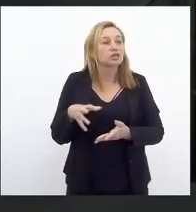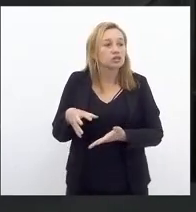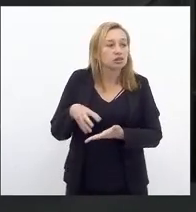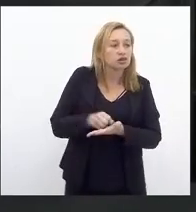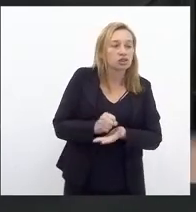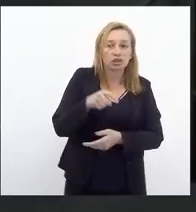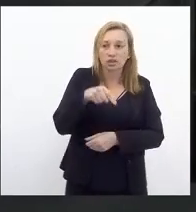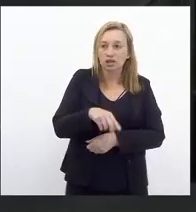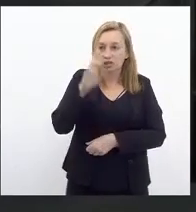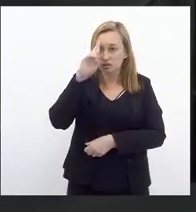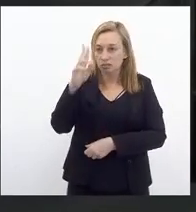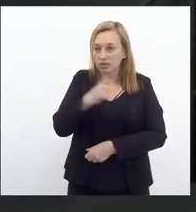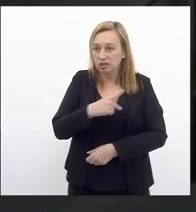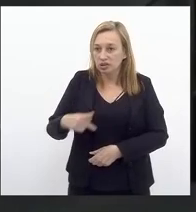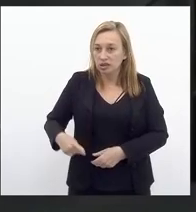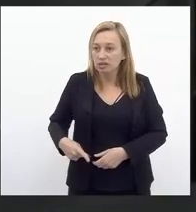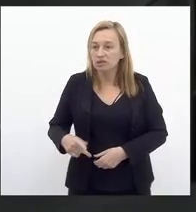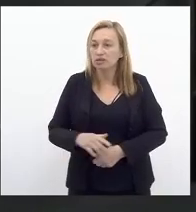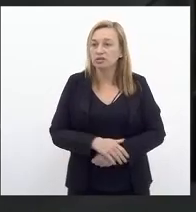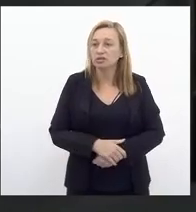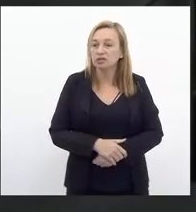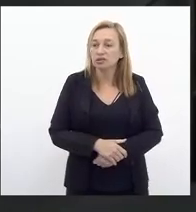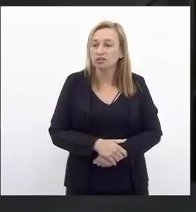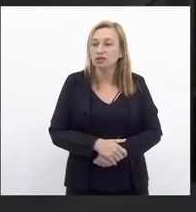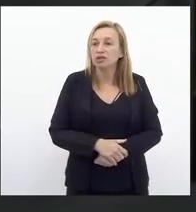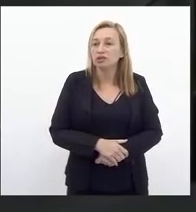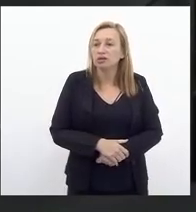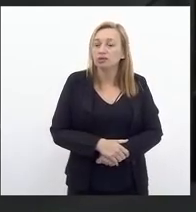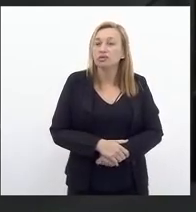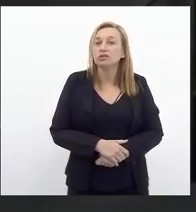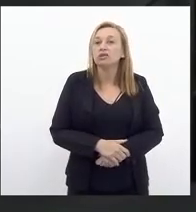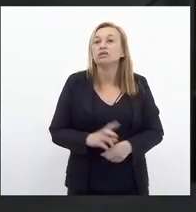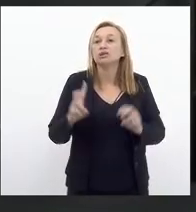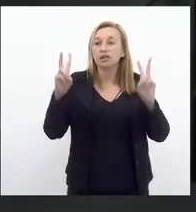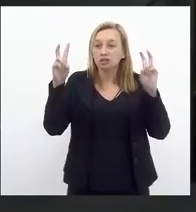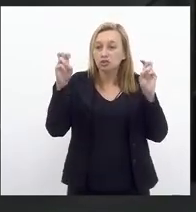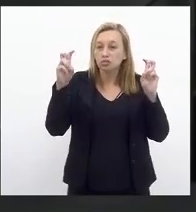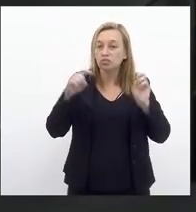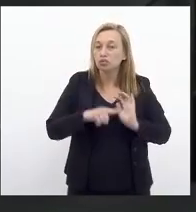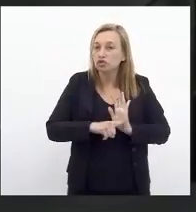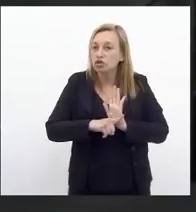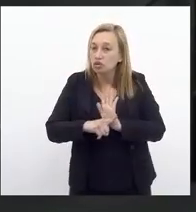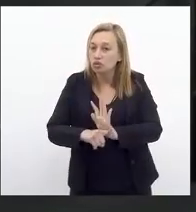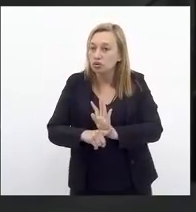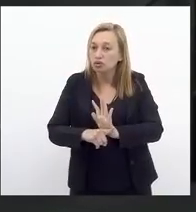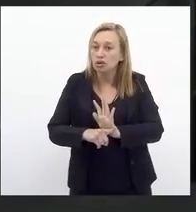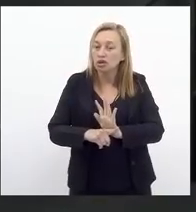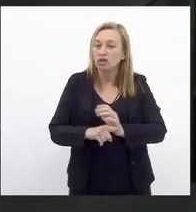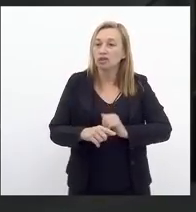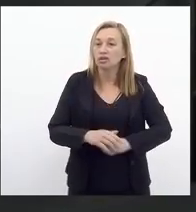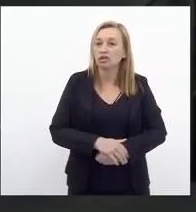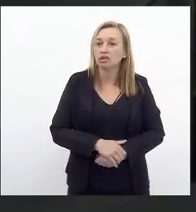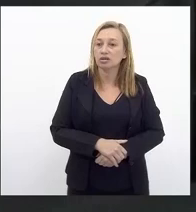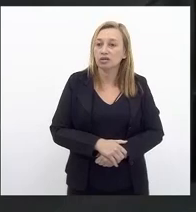registrado aqui seu presidente que essa situação de ajudarmos a